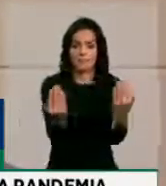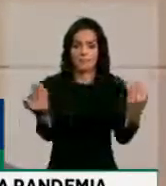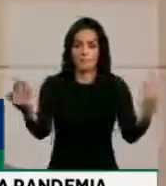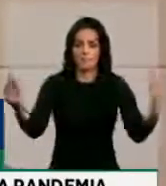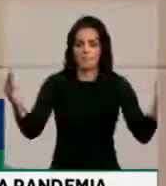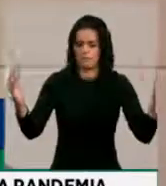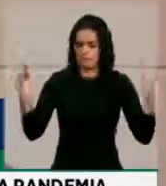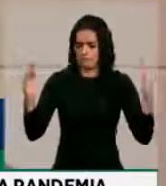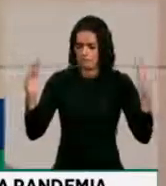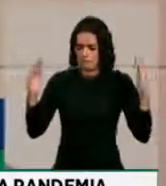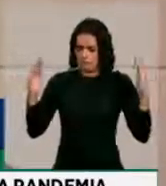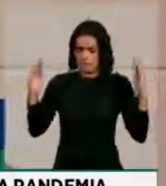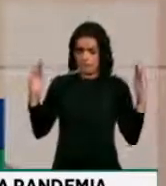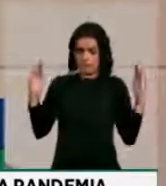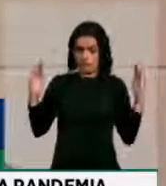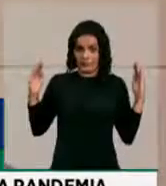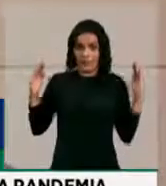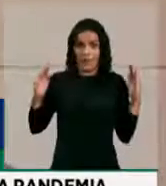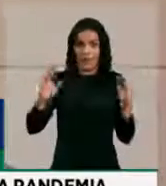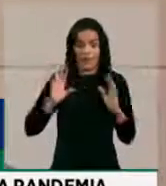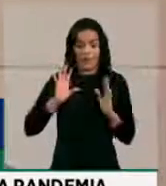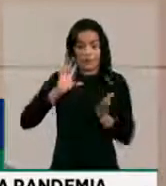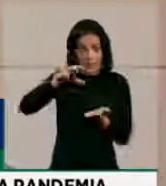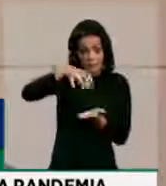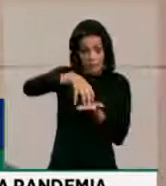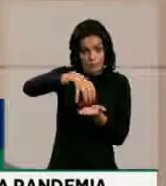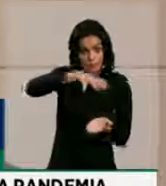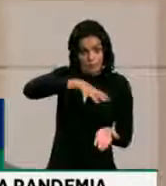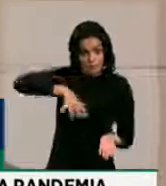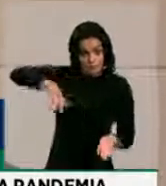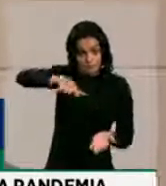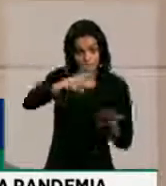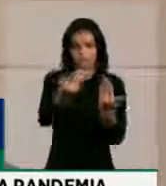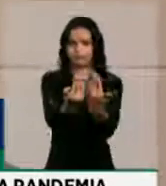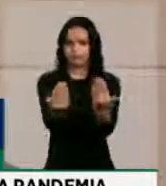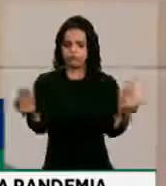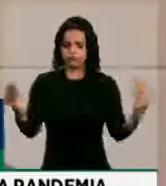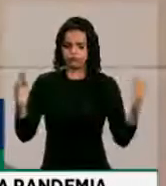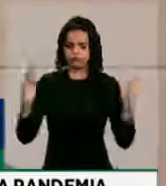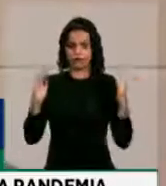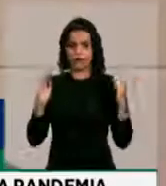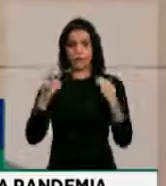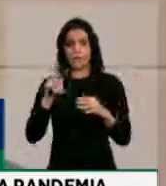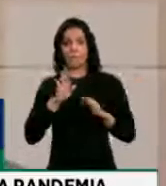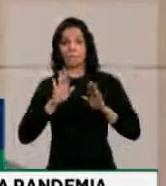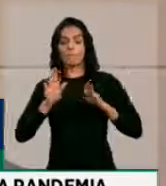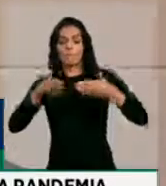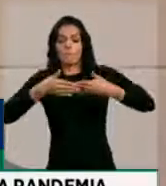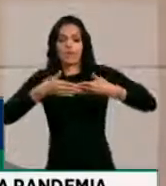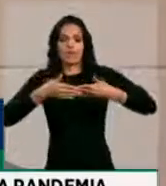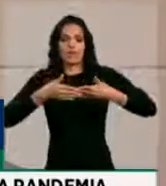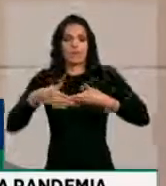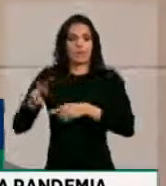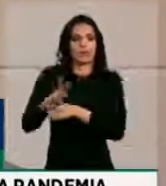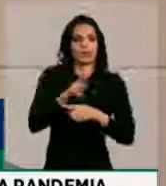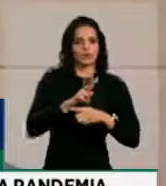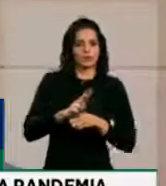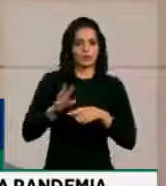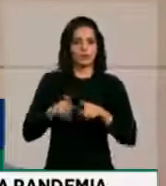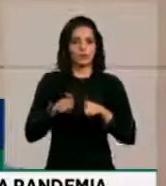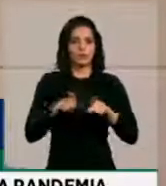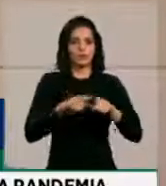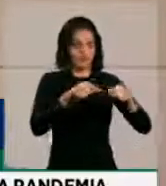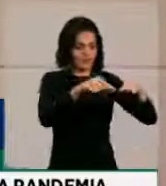os indígenas, a necessidade da criação de uma sala de situação a ser montada